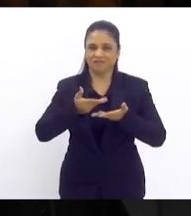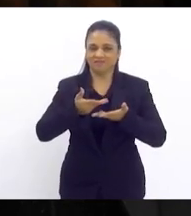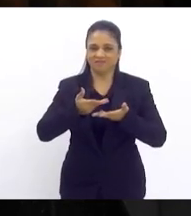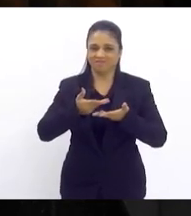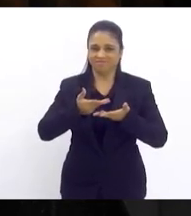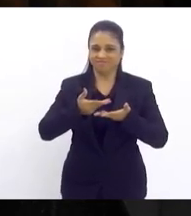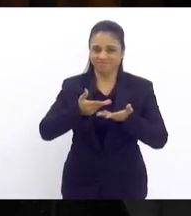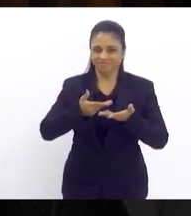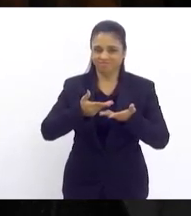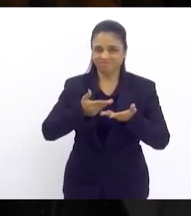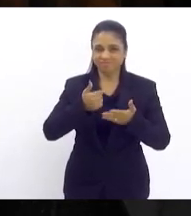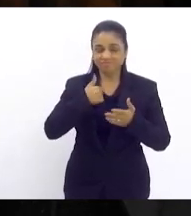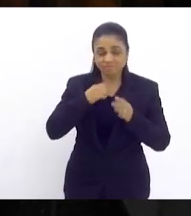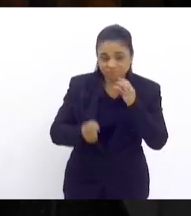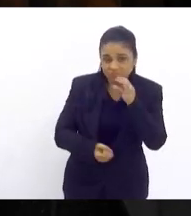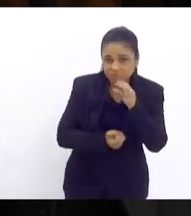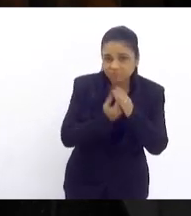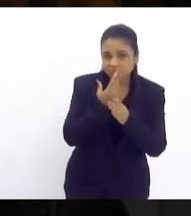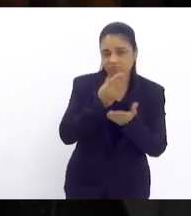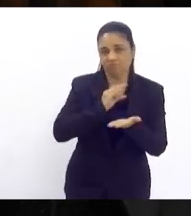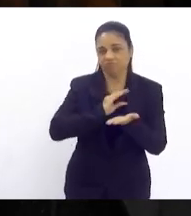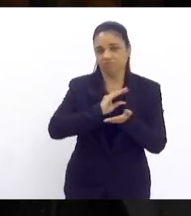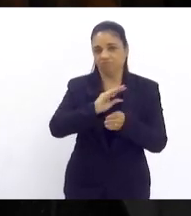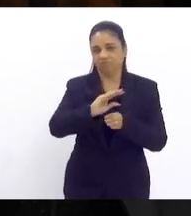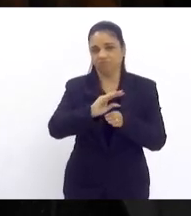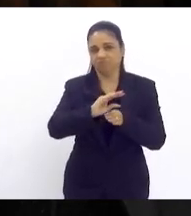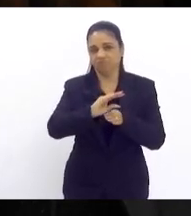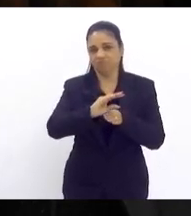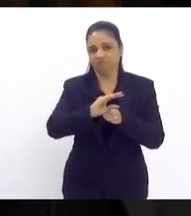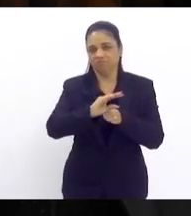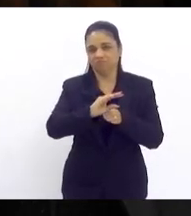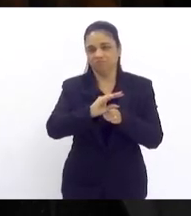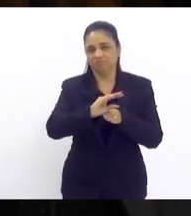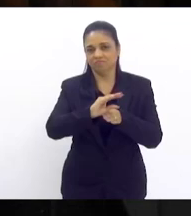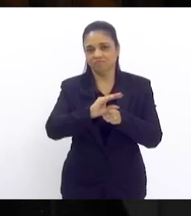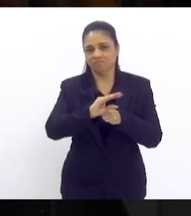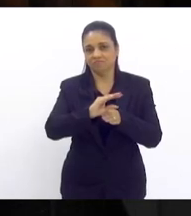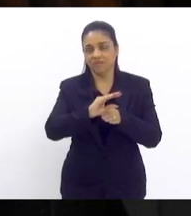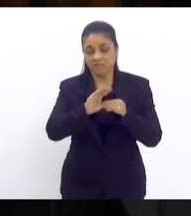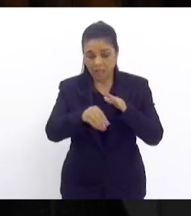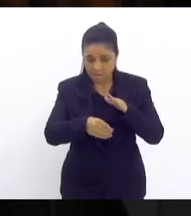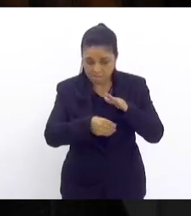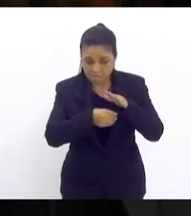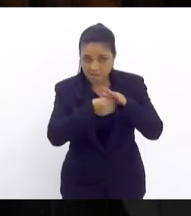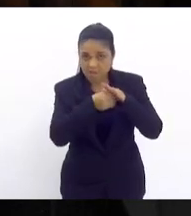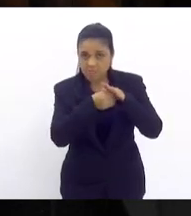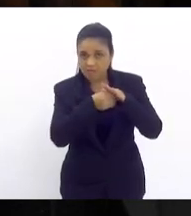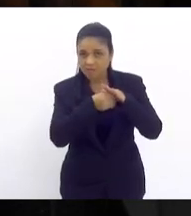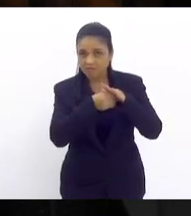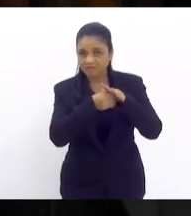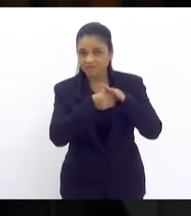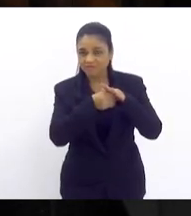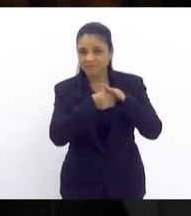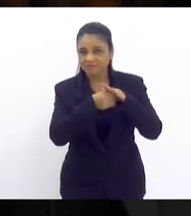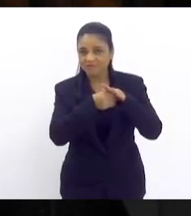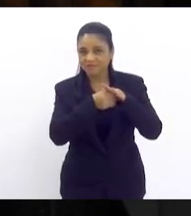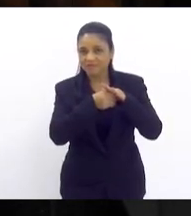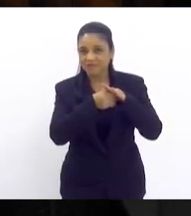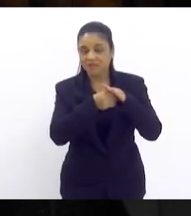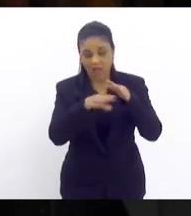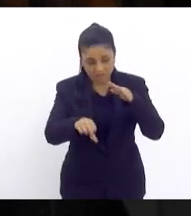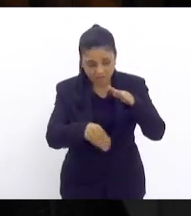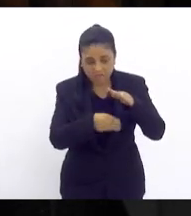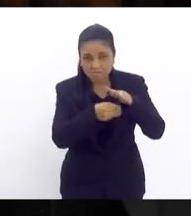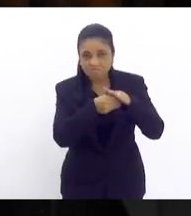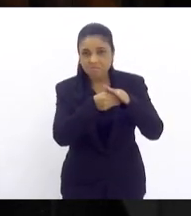se vou criar um fundo a partir dessas emendas por via de consequências essas